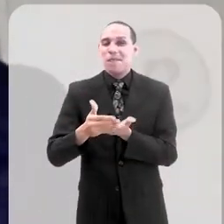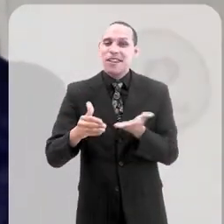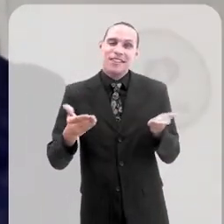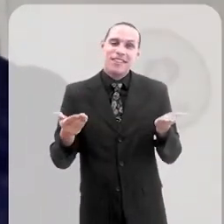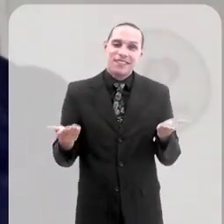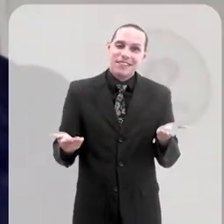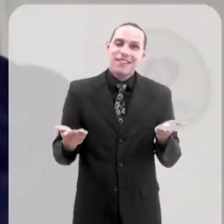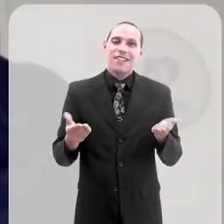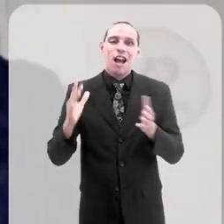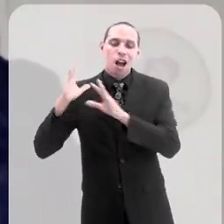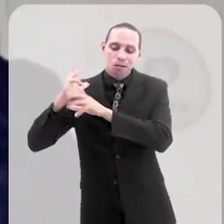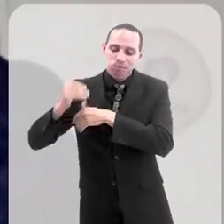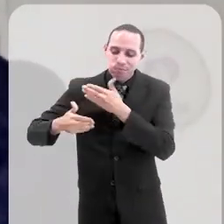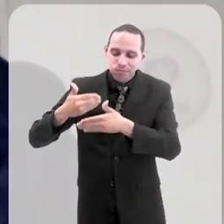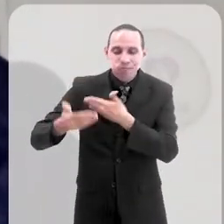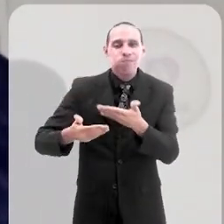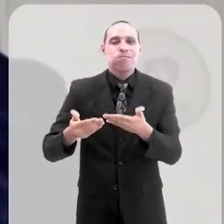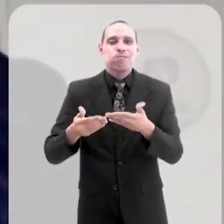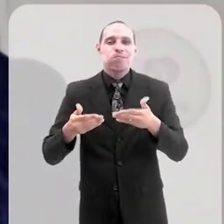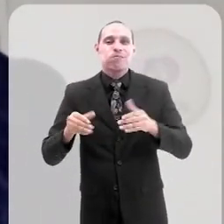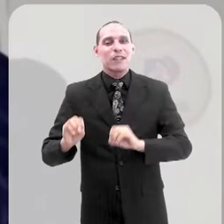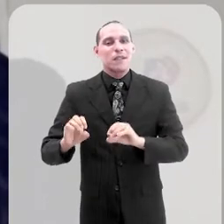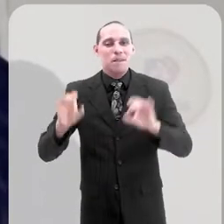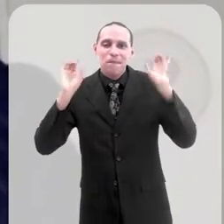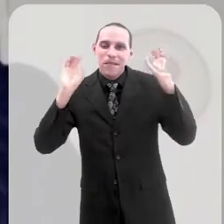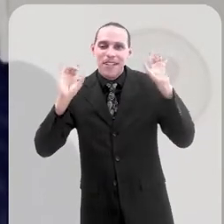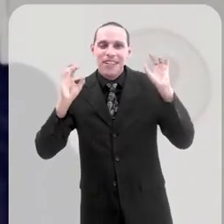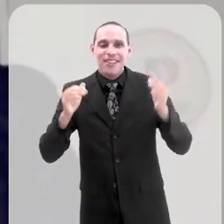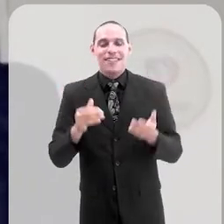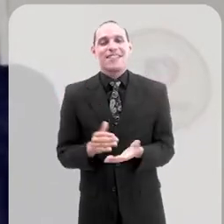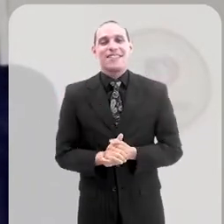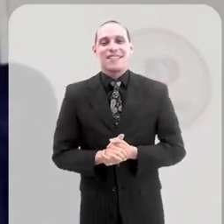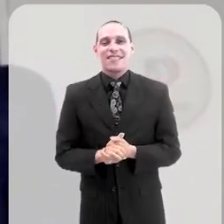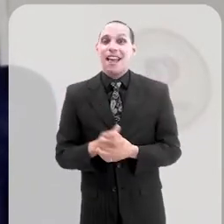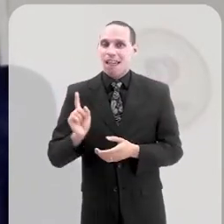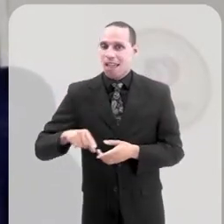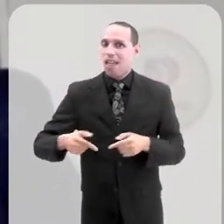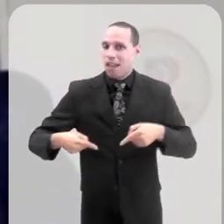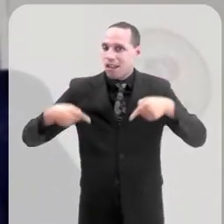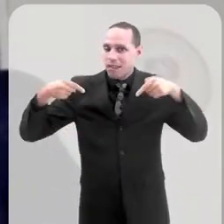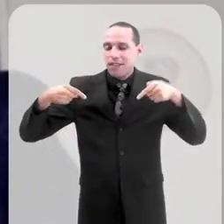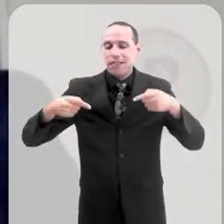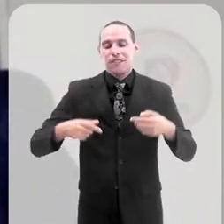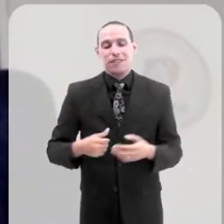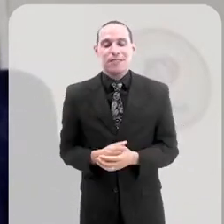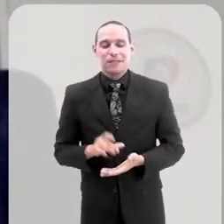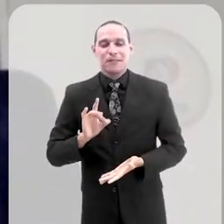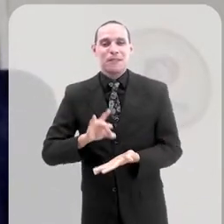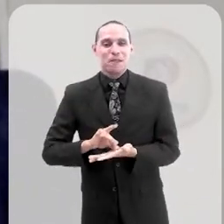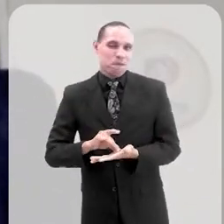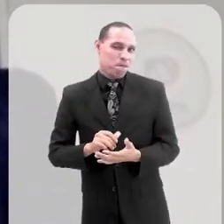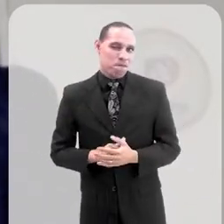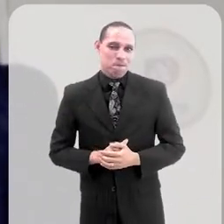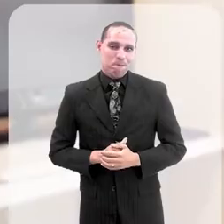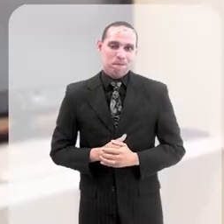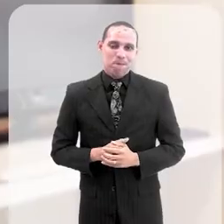na educação especial e esse desafio, né? É um desafio, na